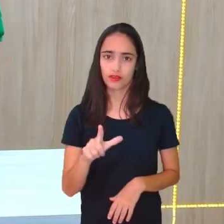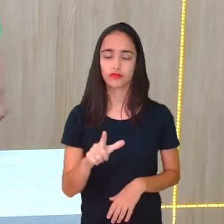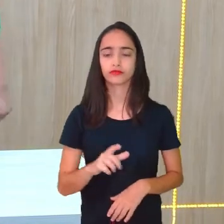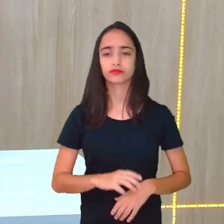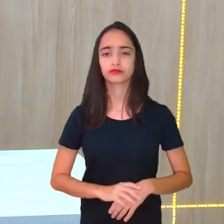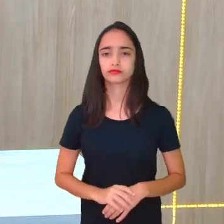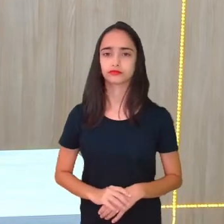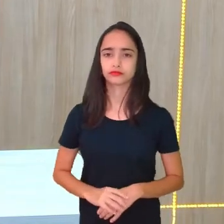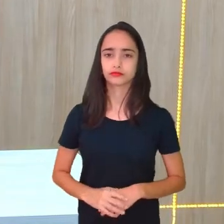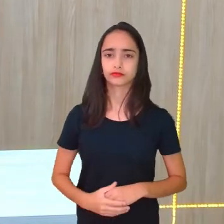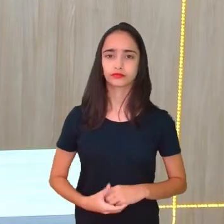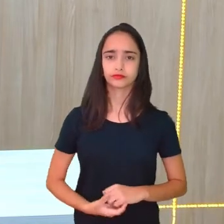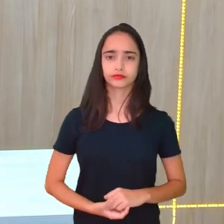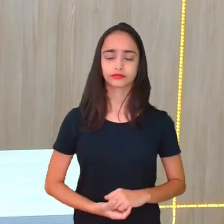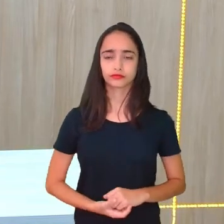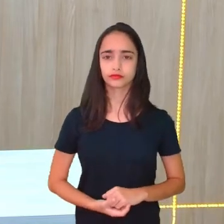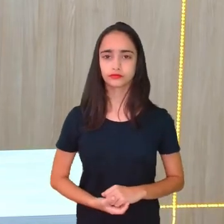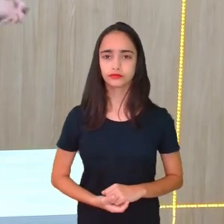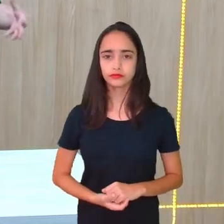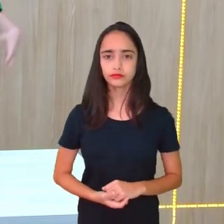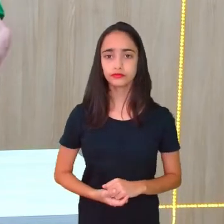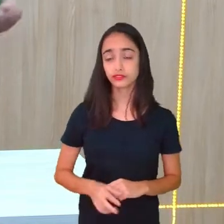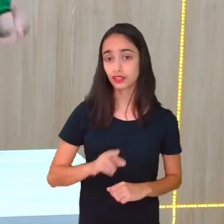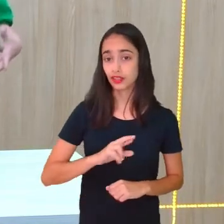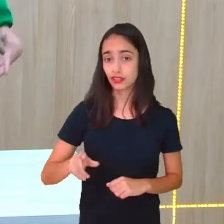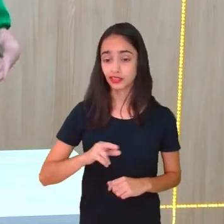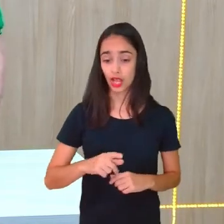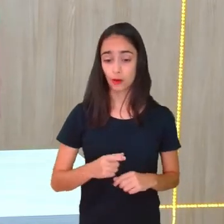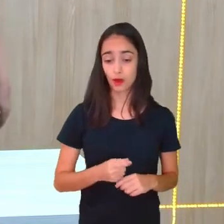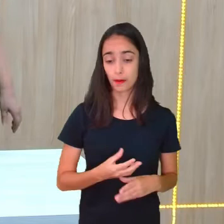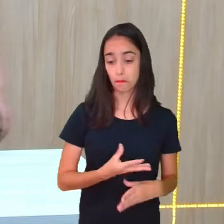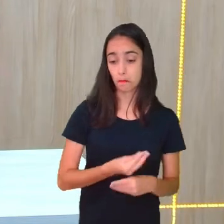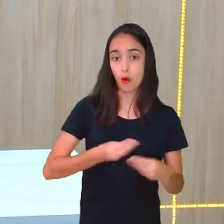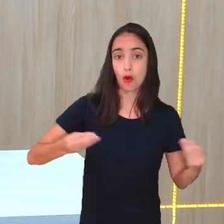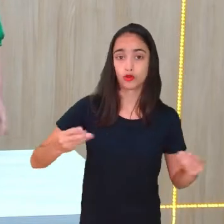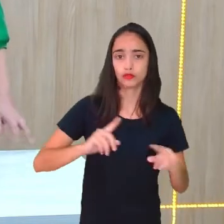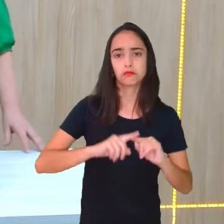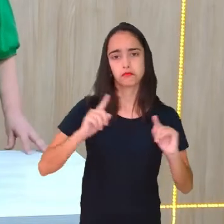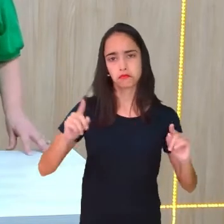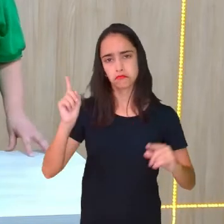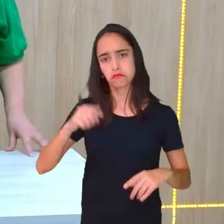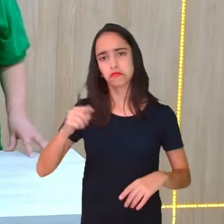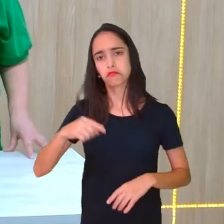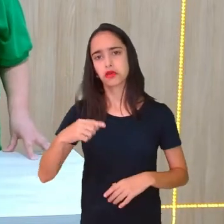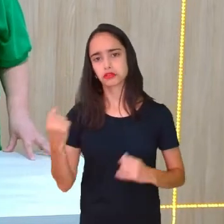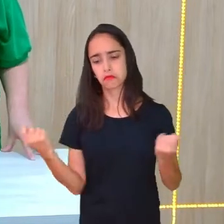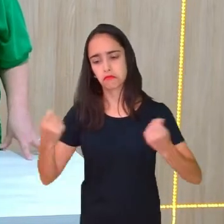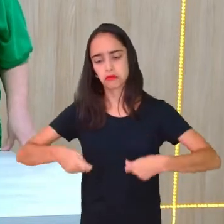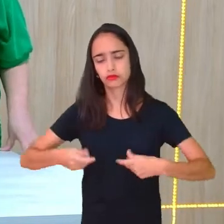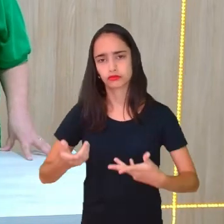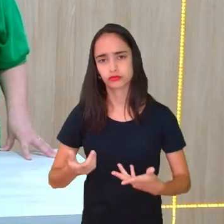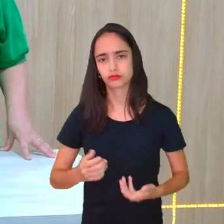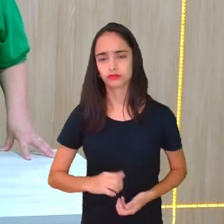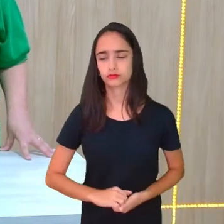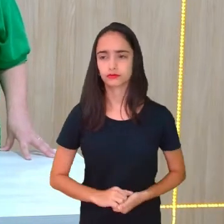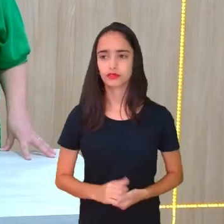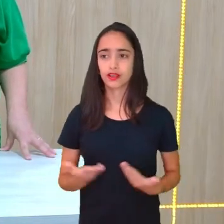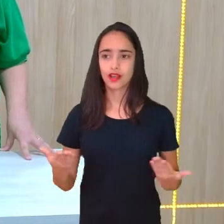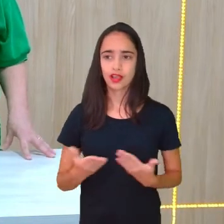falar provável. Não é muito provável, mas é provável. E por fim, vamos pensar na bolinha